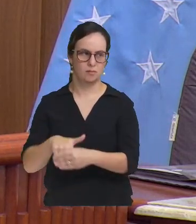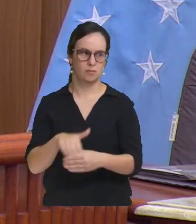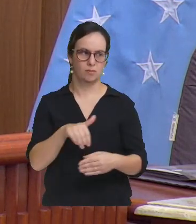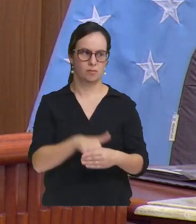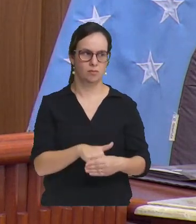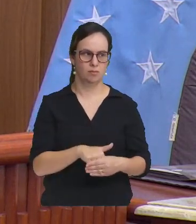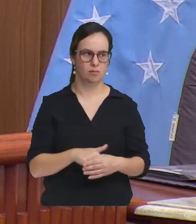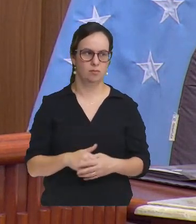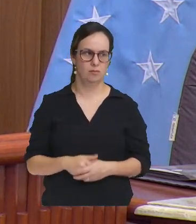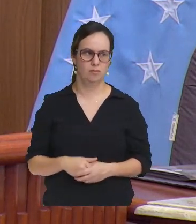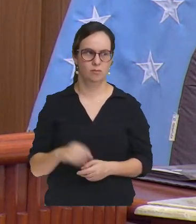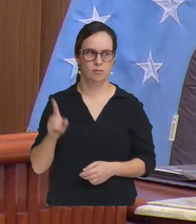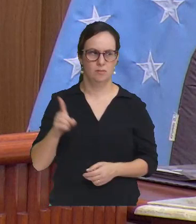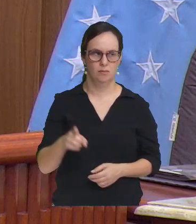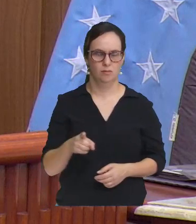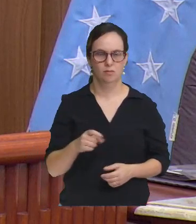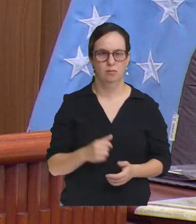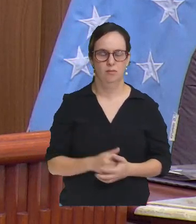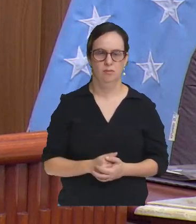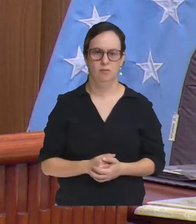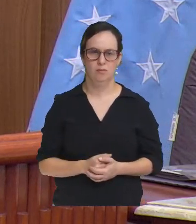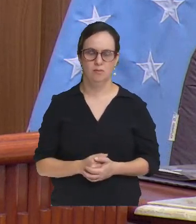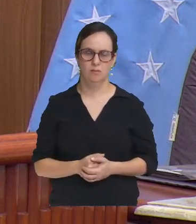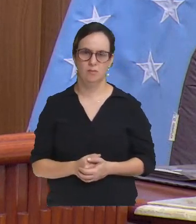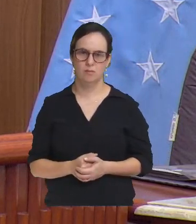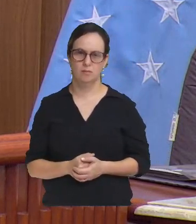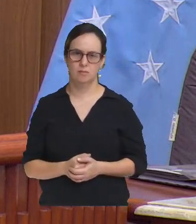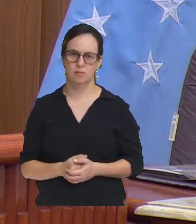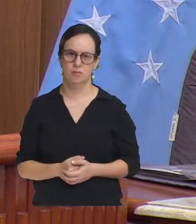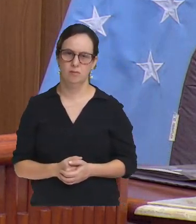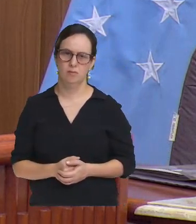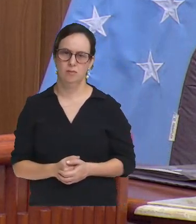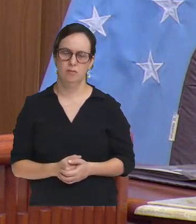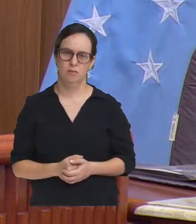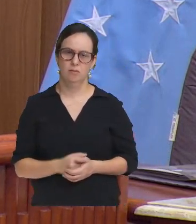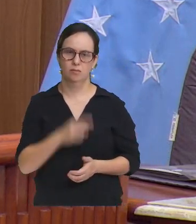um recado. É um recado das urnas para o trabalho que vem sendo feito